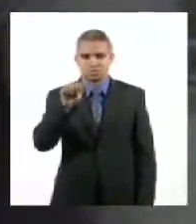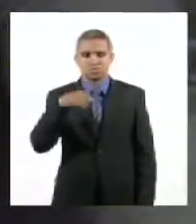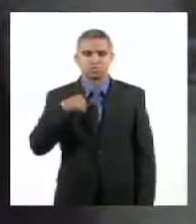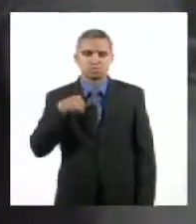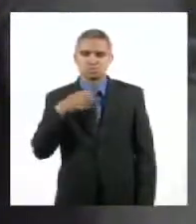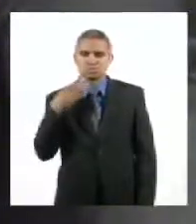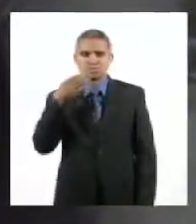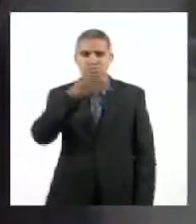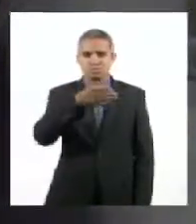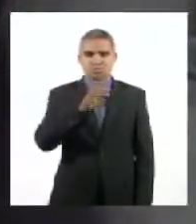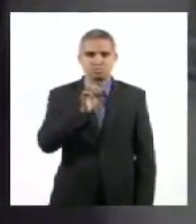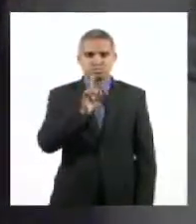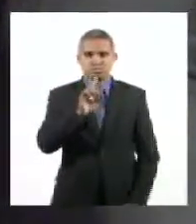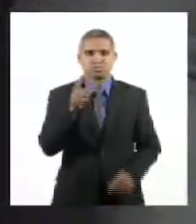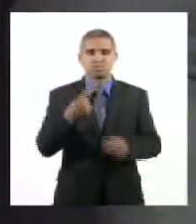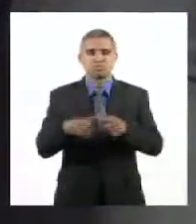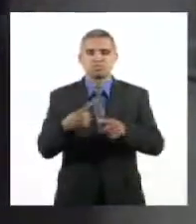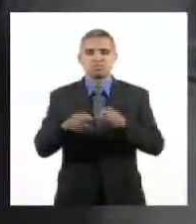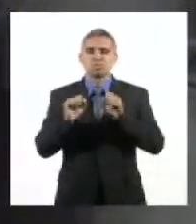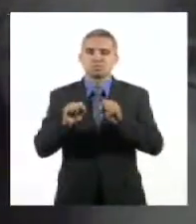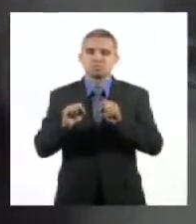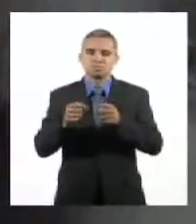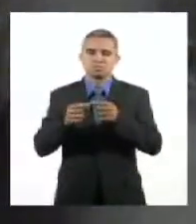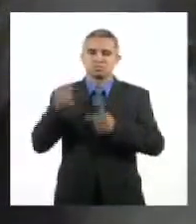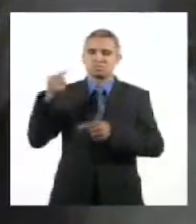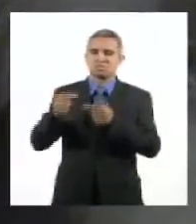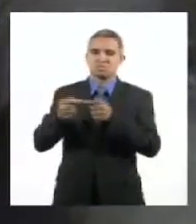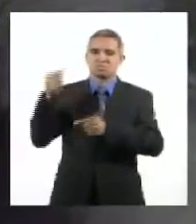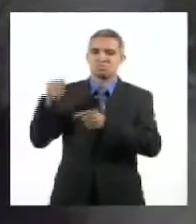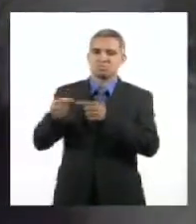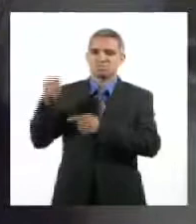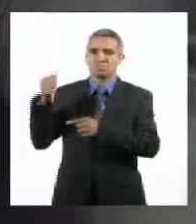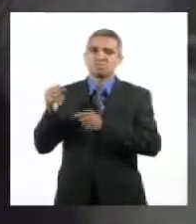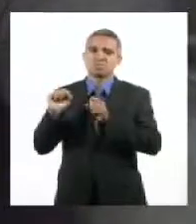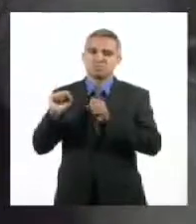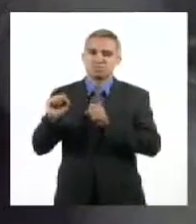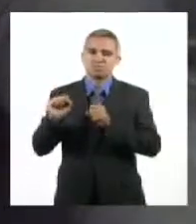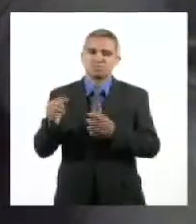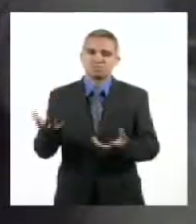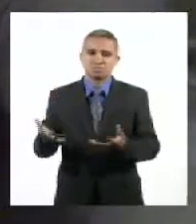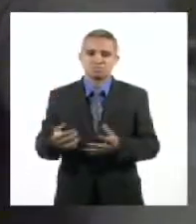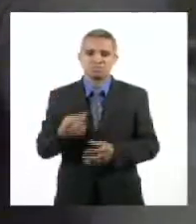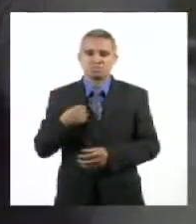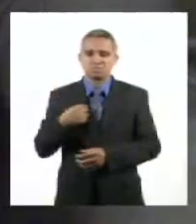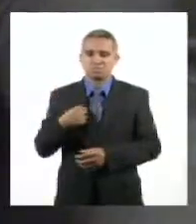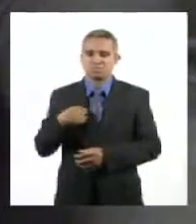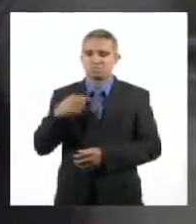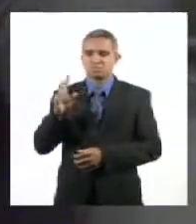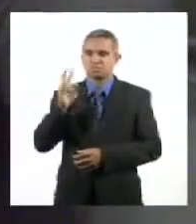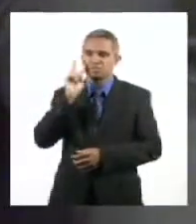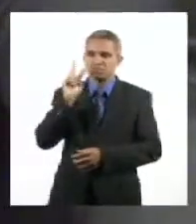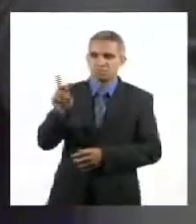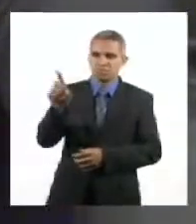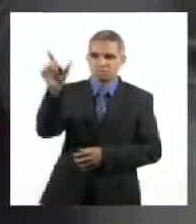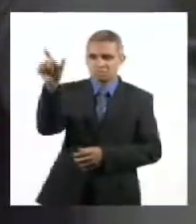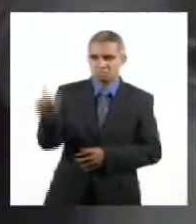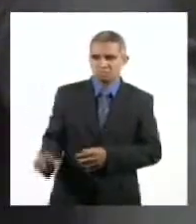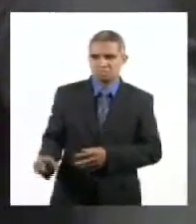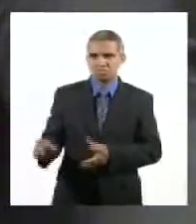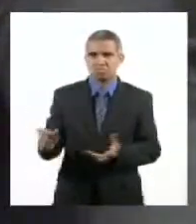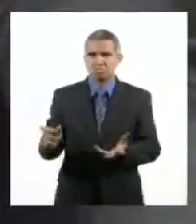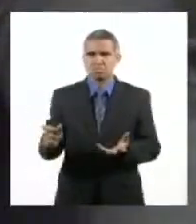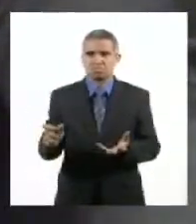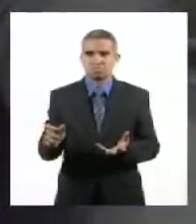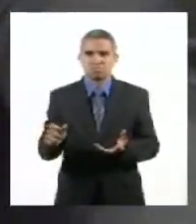que poderia vir a ter e dar palanque para ele, que não o vejo com essa legitimidade para estar